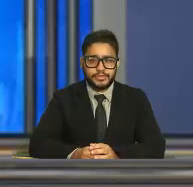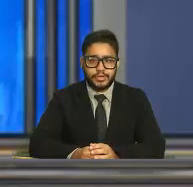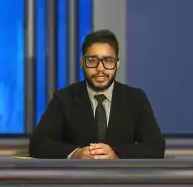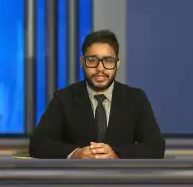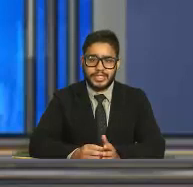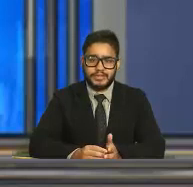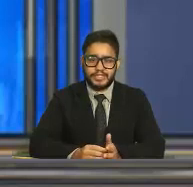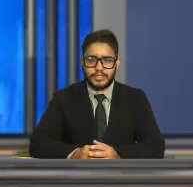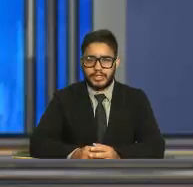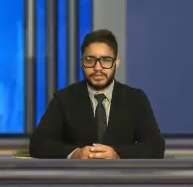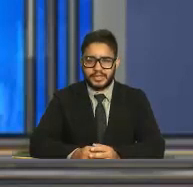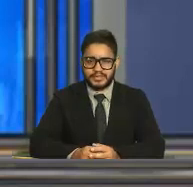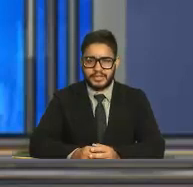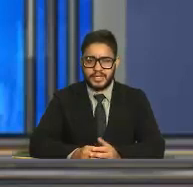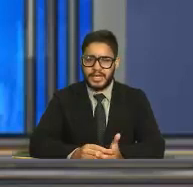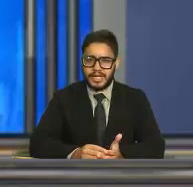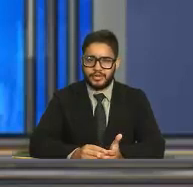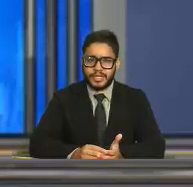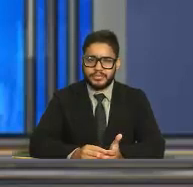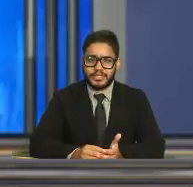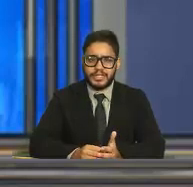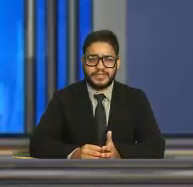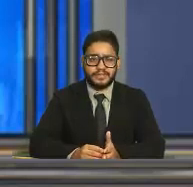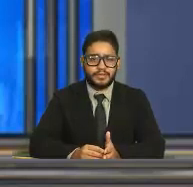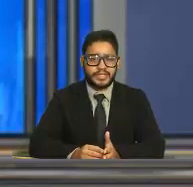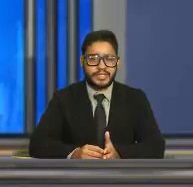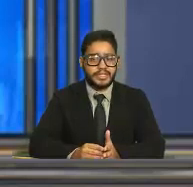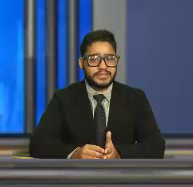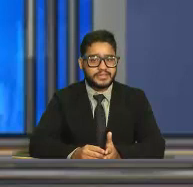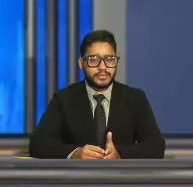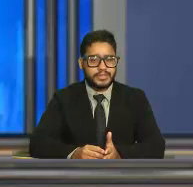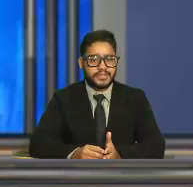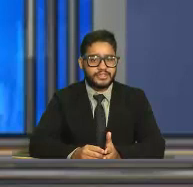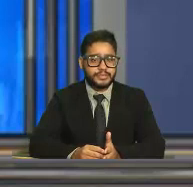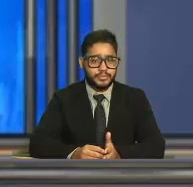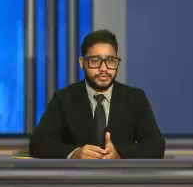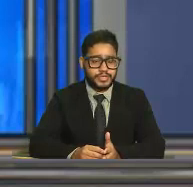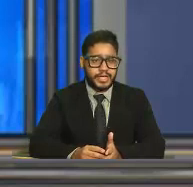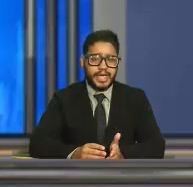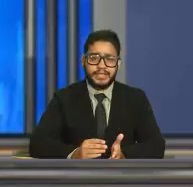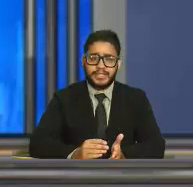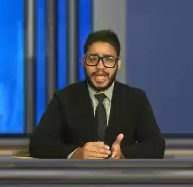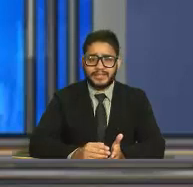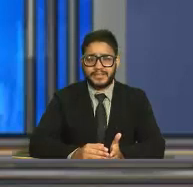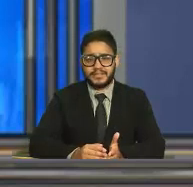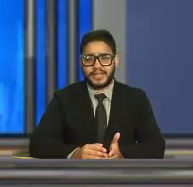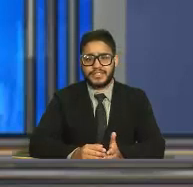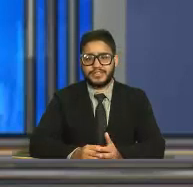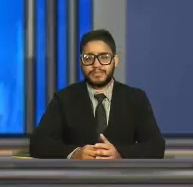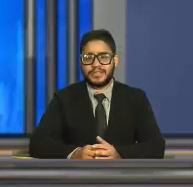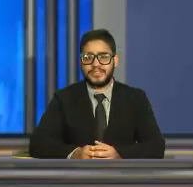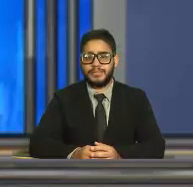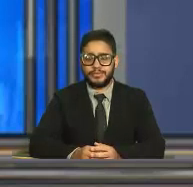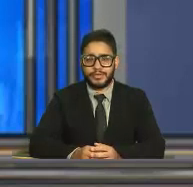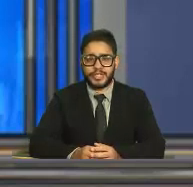ao uso de drogas e gravidez na adolescência. Atualmente, mais de 350 crianças e adolescentes de Búzios, entre 10 a 17